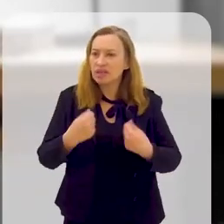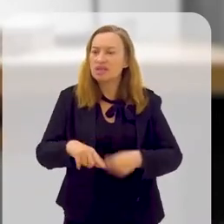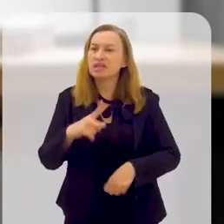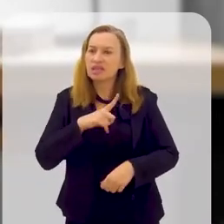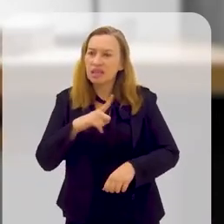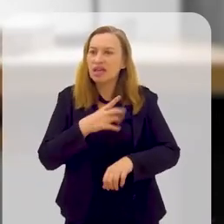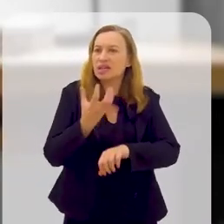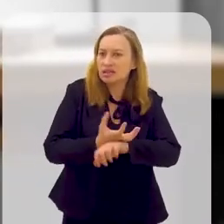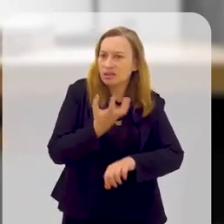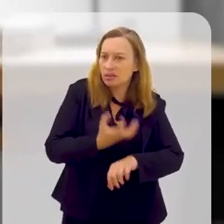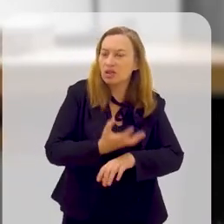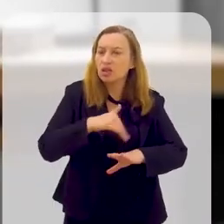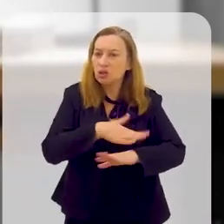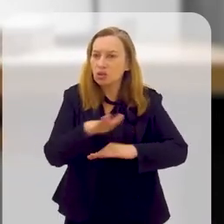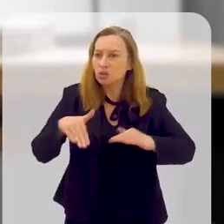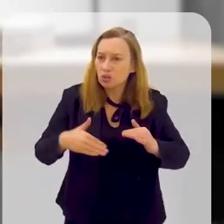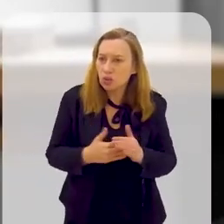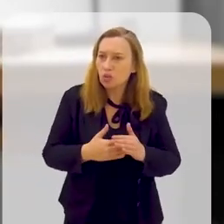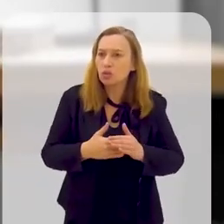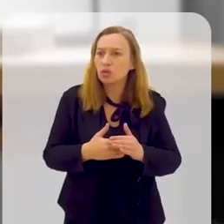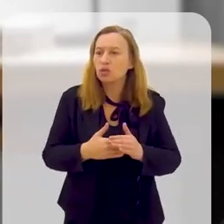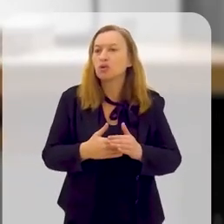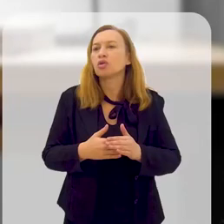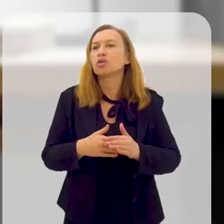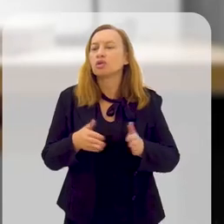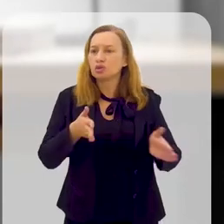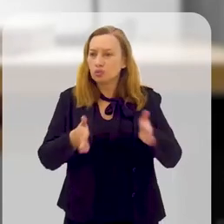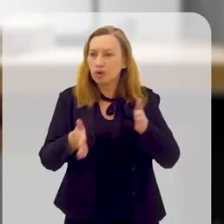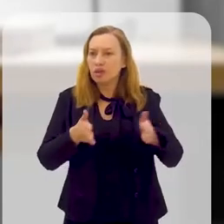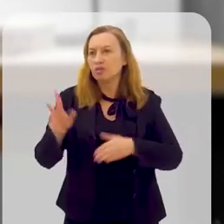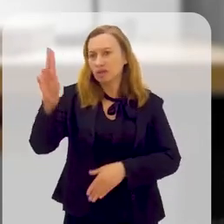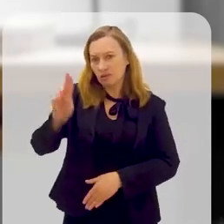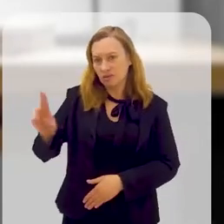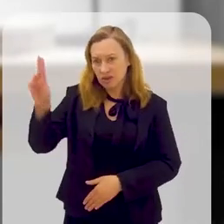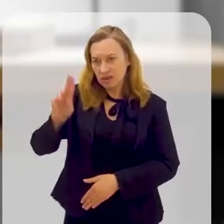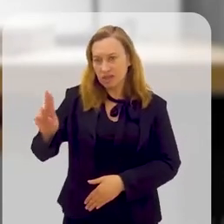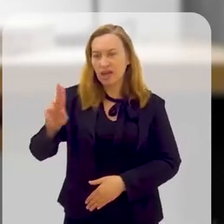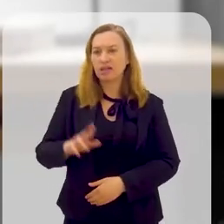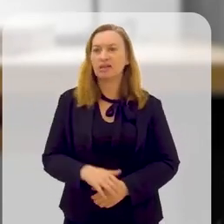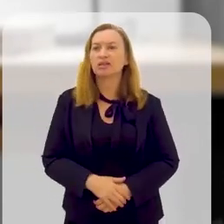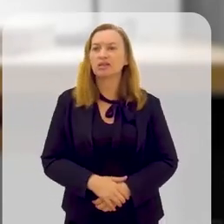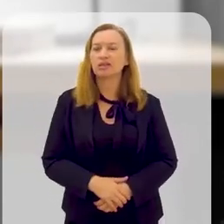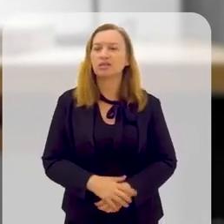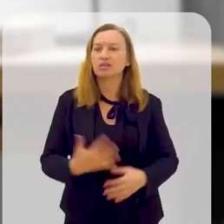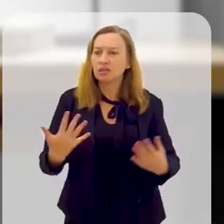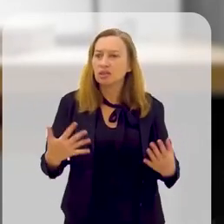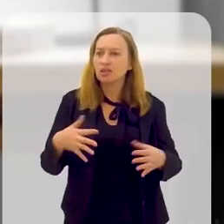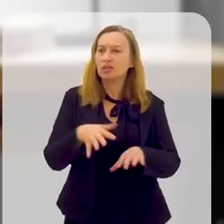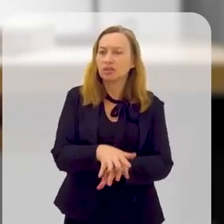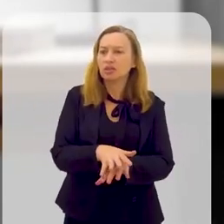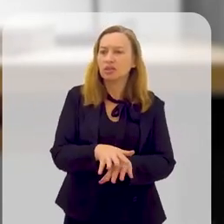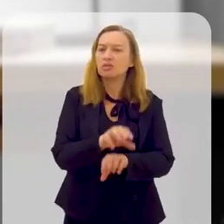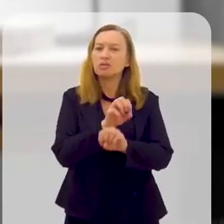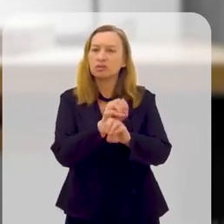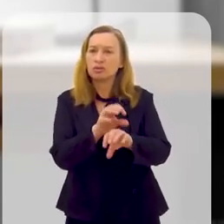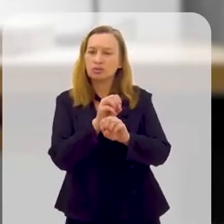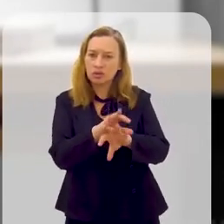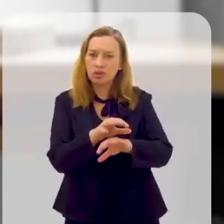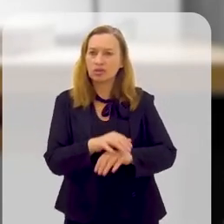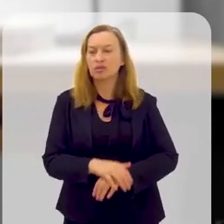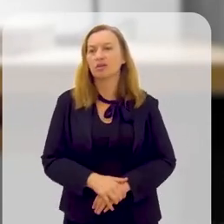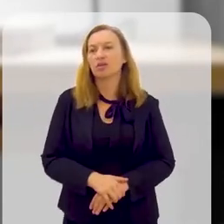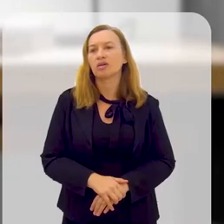tem que ter essa disciplina em todas em todos os períodos é disciplina de inclusão